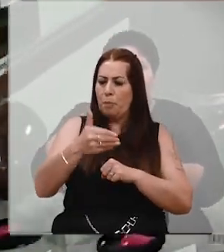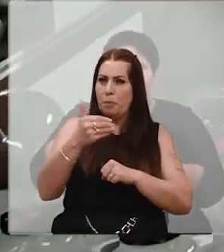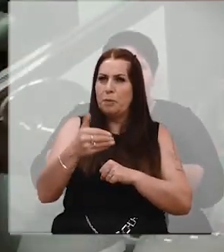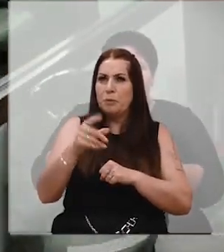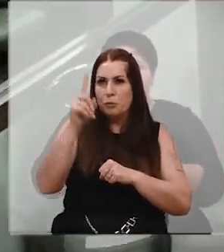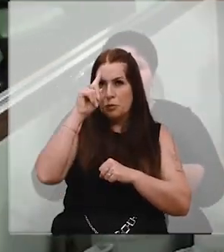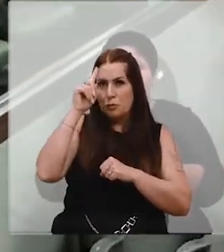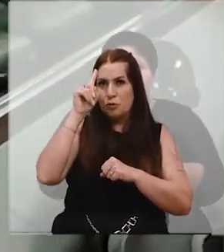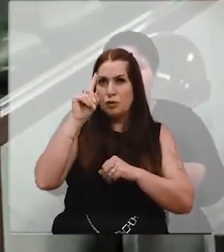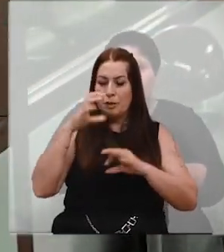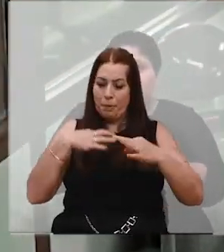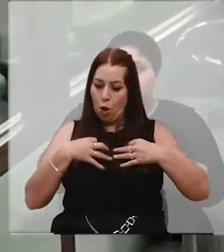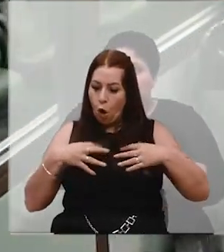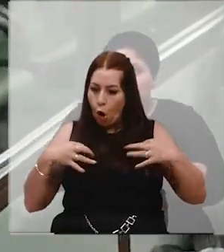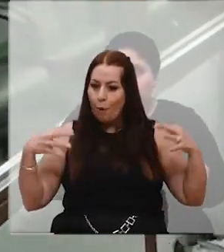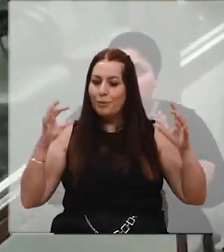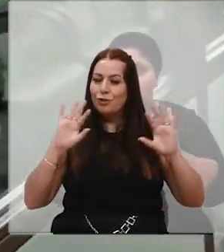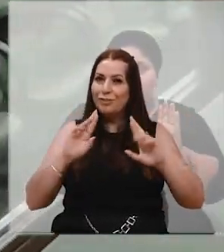dias o figurino?